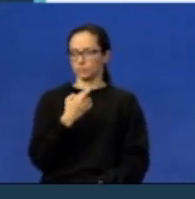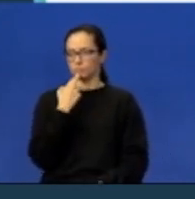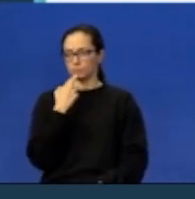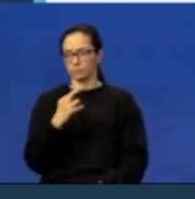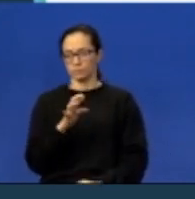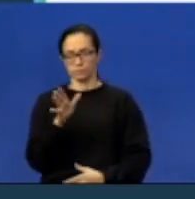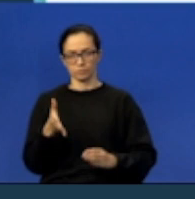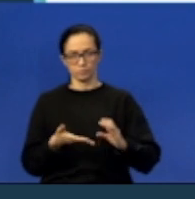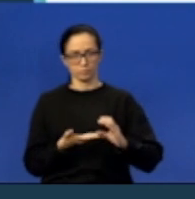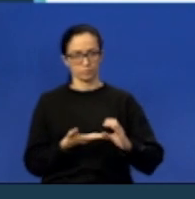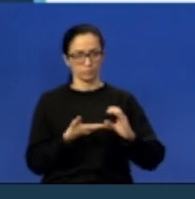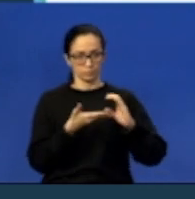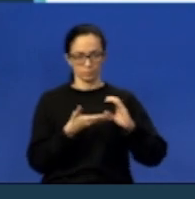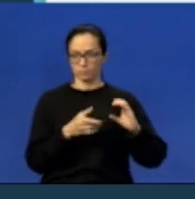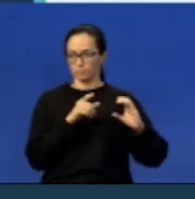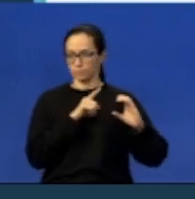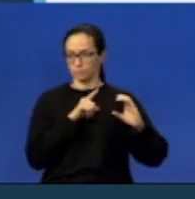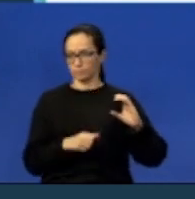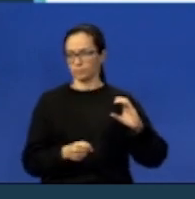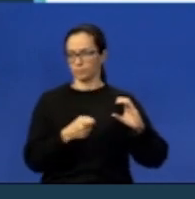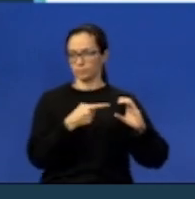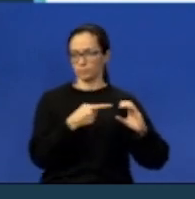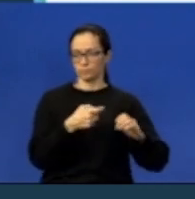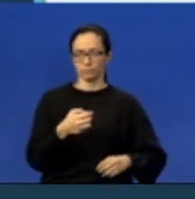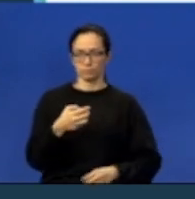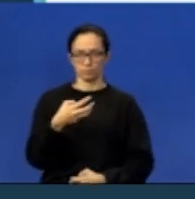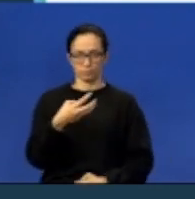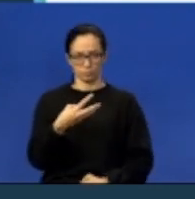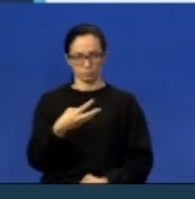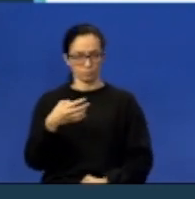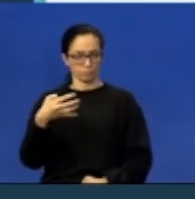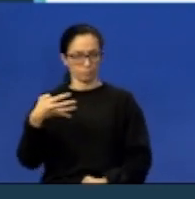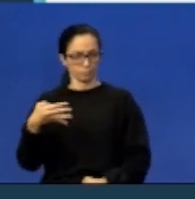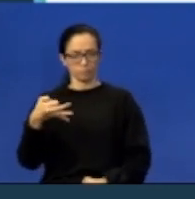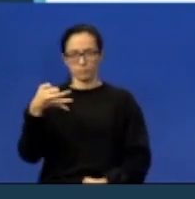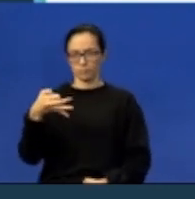a alternativa correta para vocês, que é a letra C, que os itens 1,